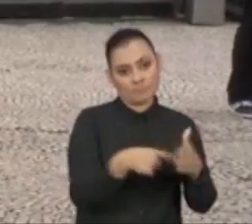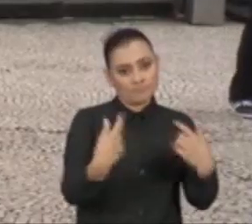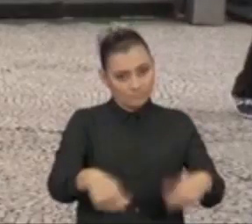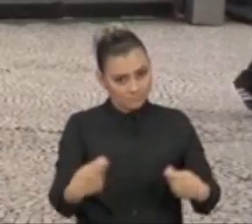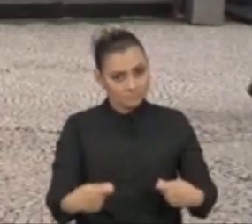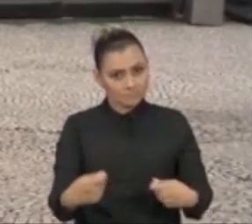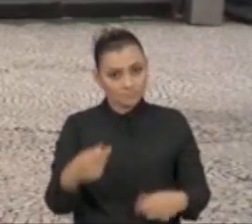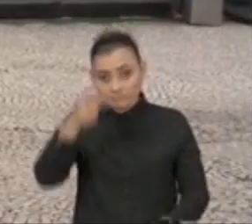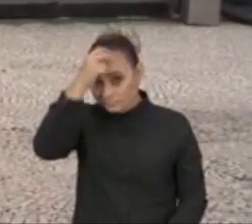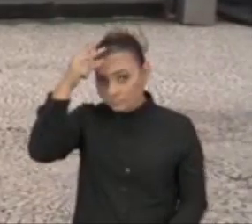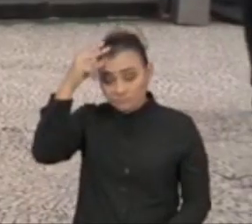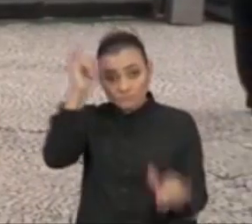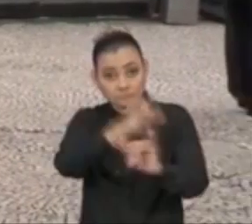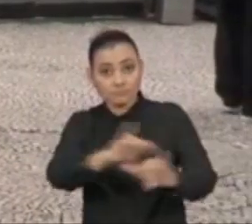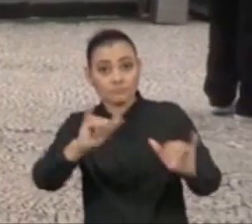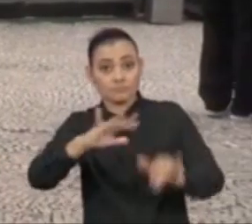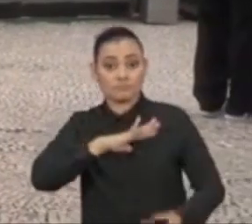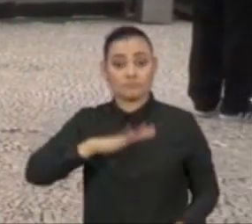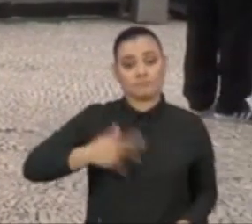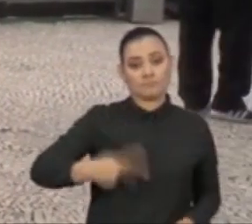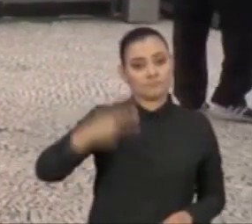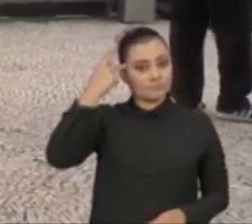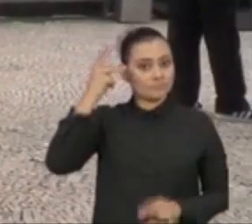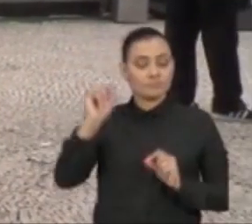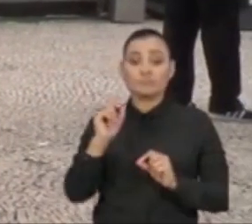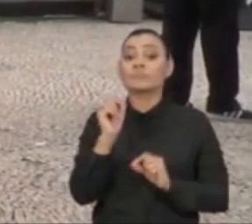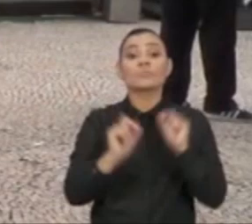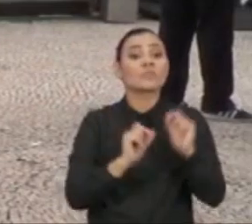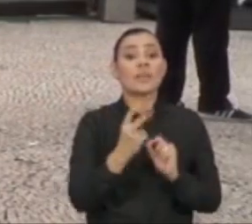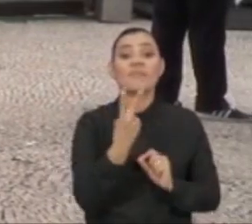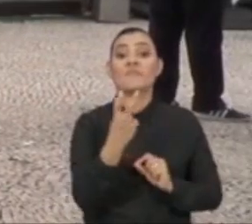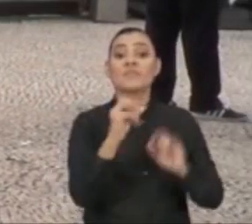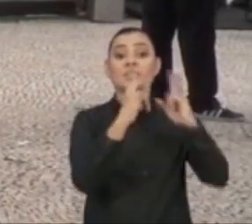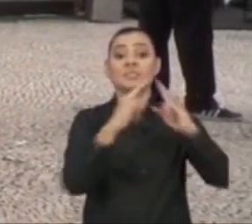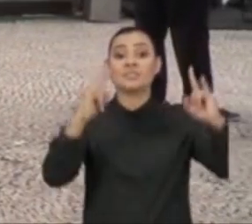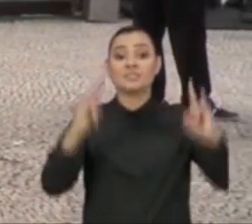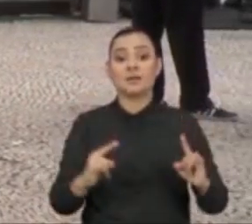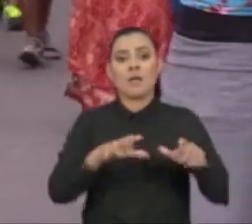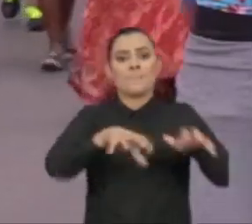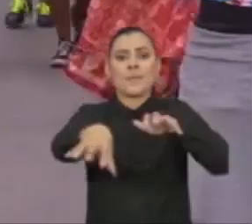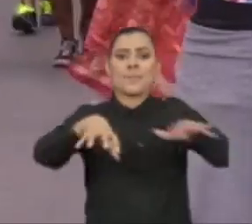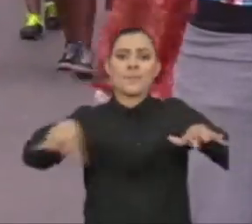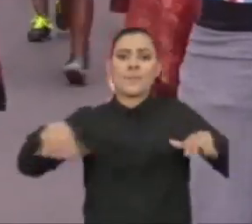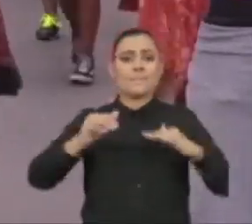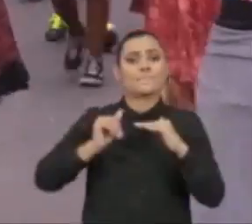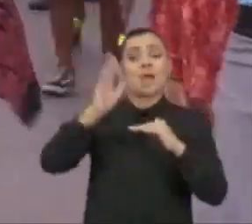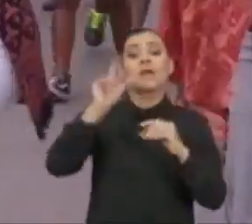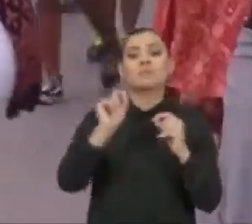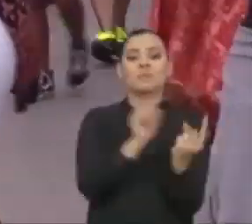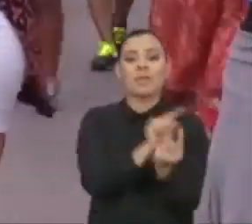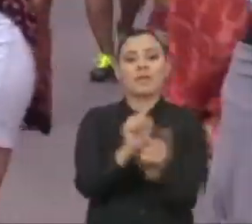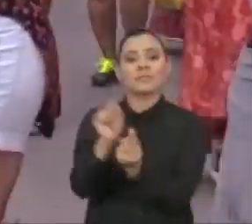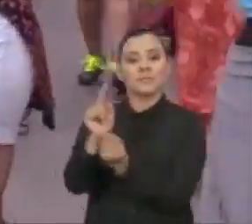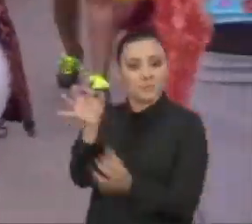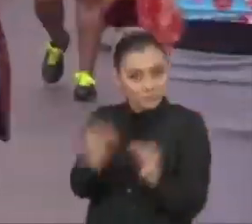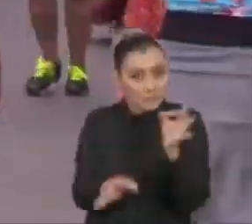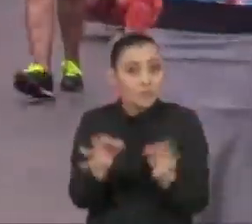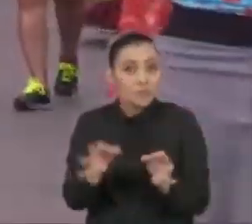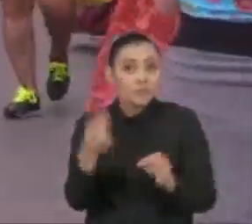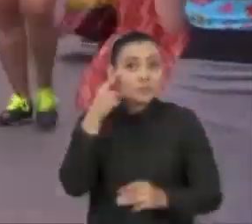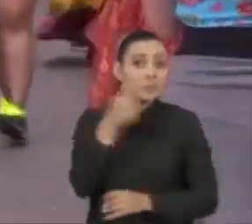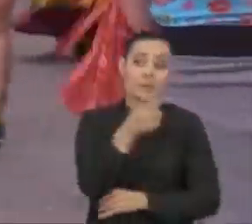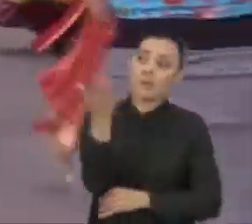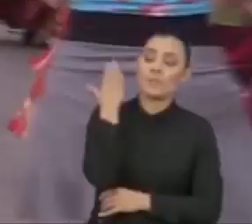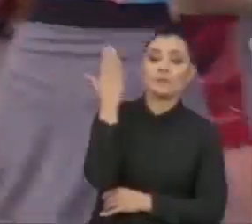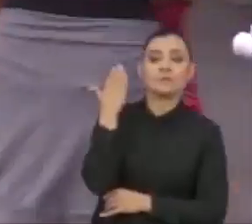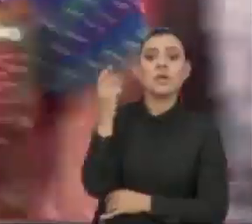A prefeitura espalhou pela cidade de São Paulo mais de 20 tendas como essa para atendimento jurídico de foliões. Só na semana